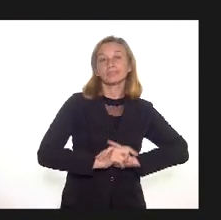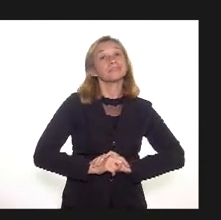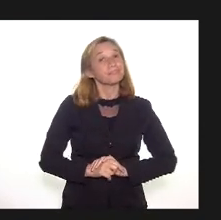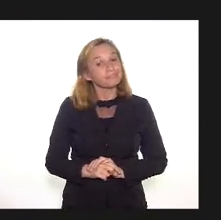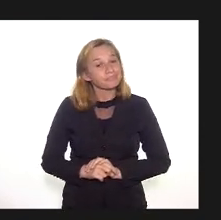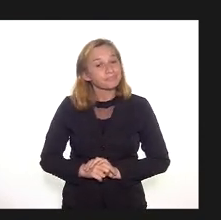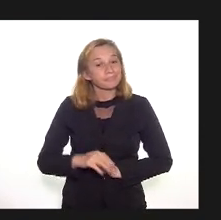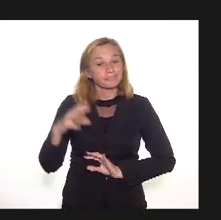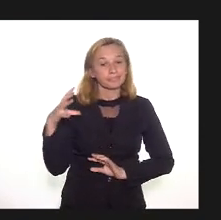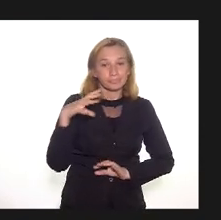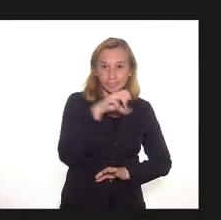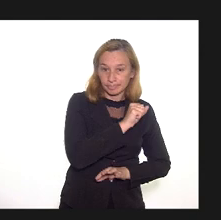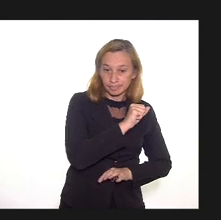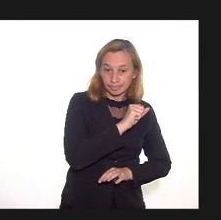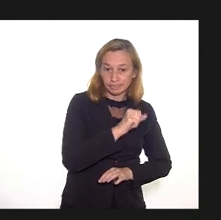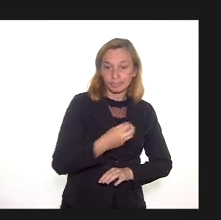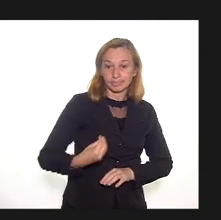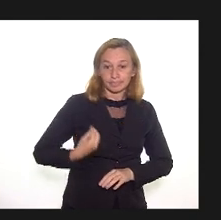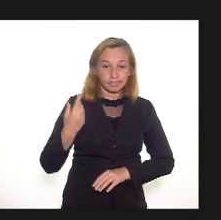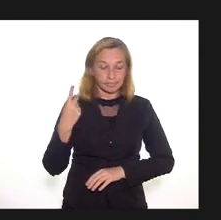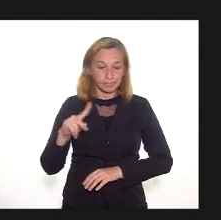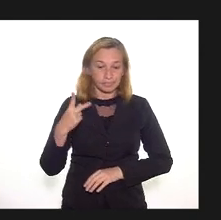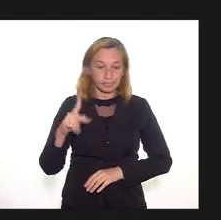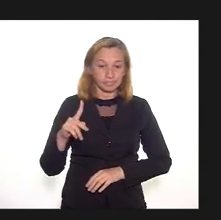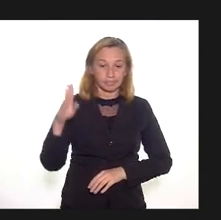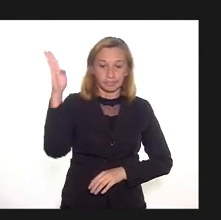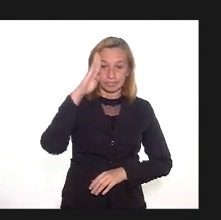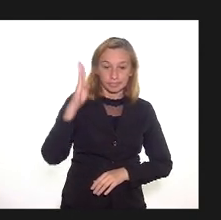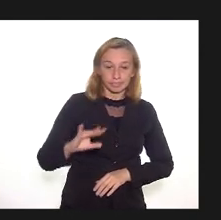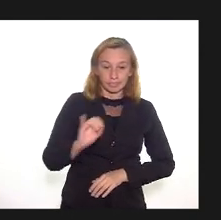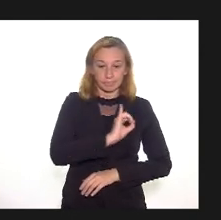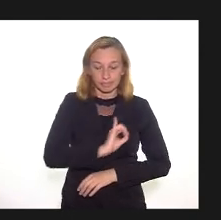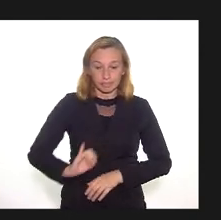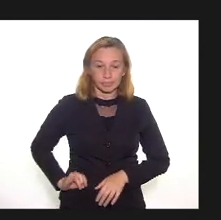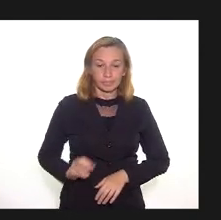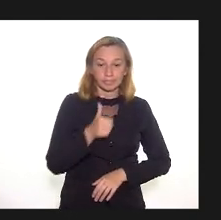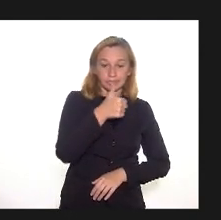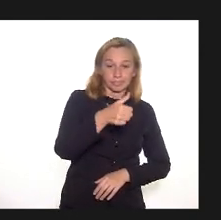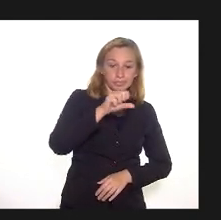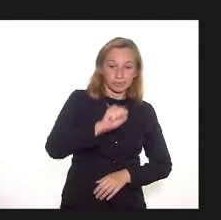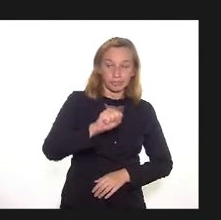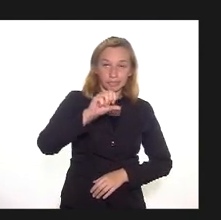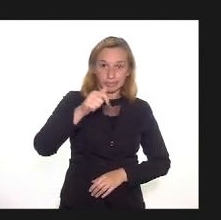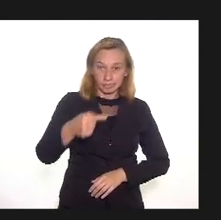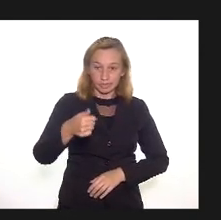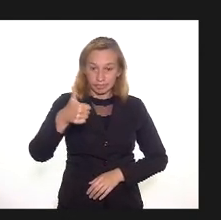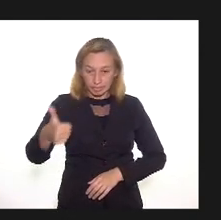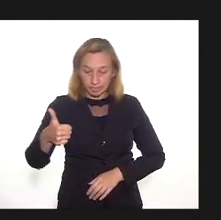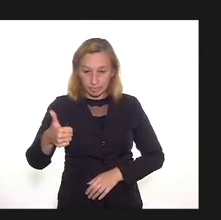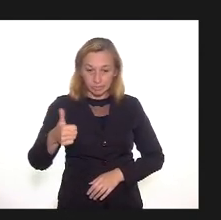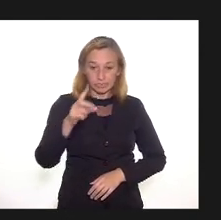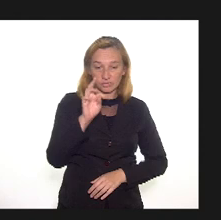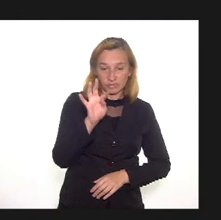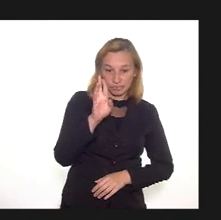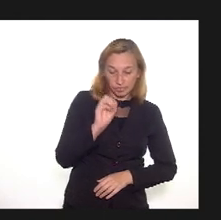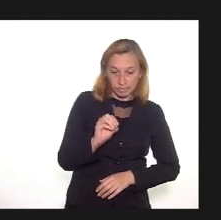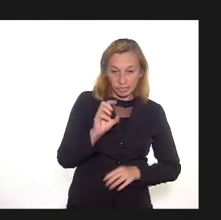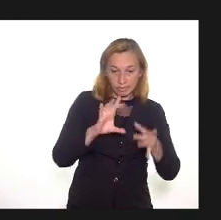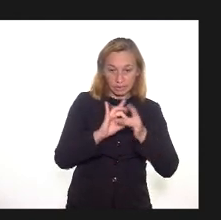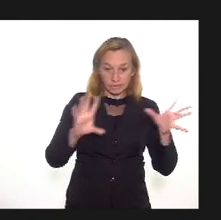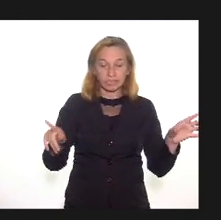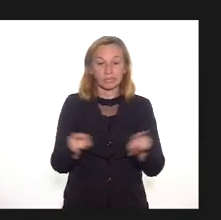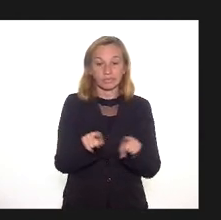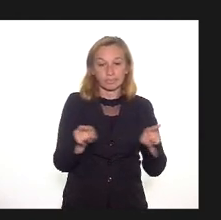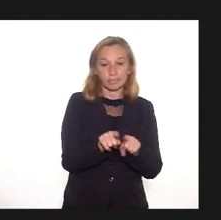na época do Brasil império a de 1871 a lei do ventre livre e a lei